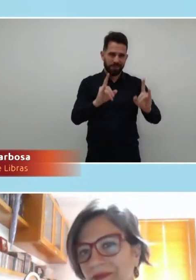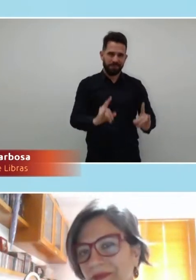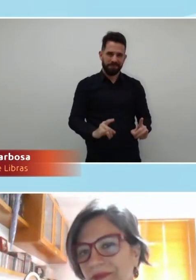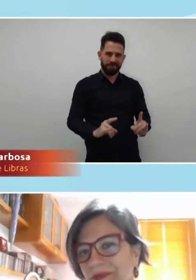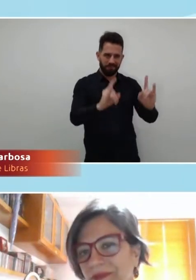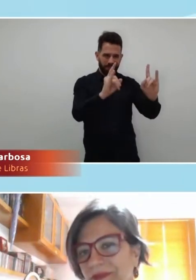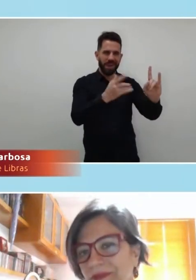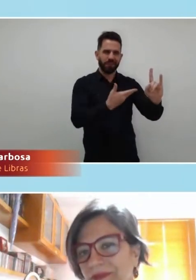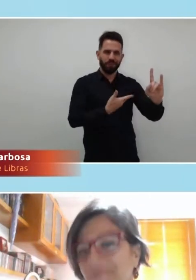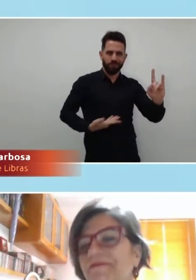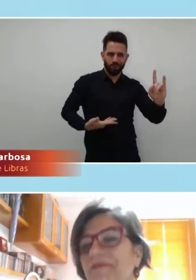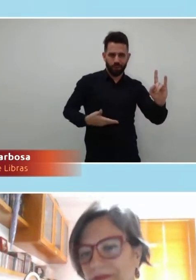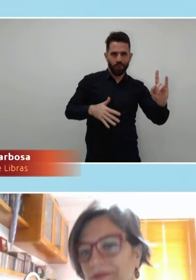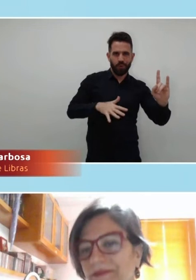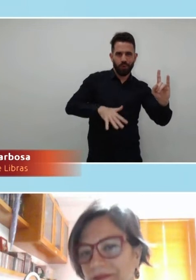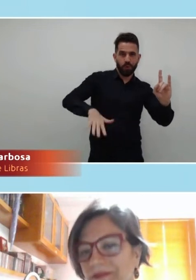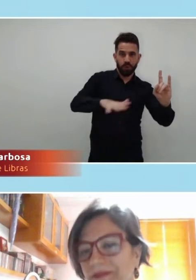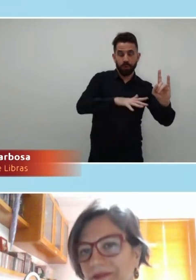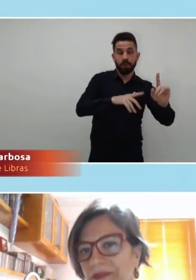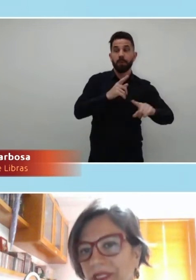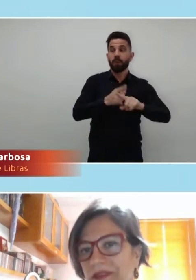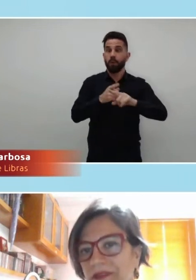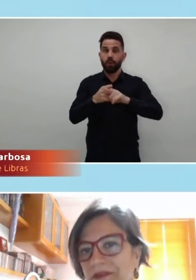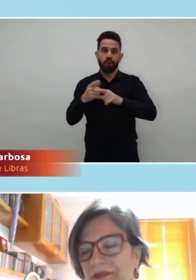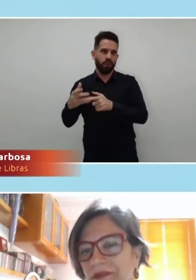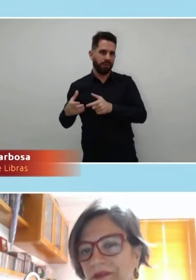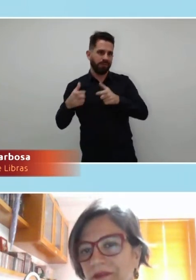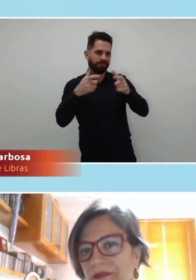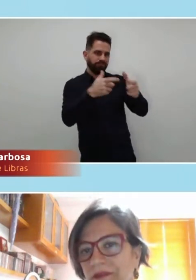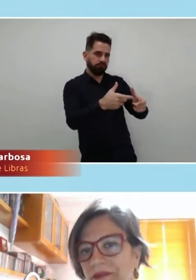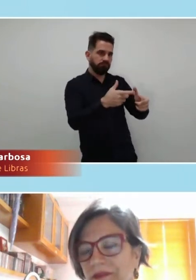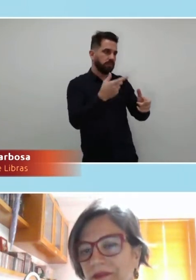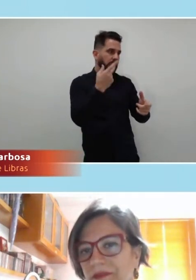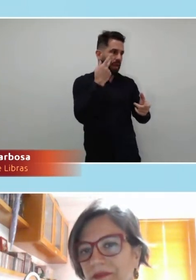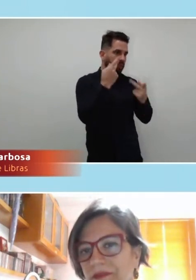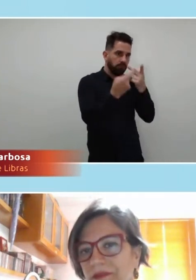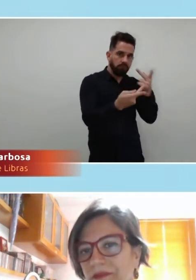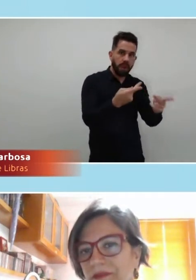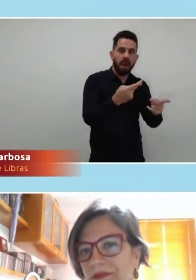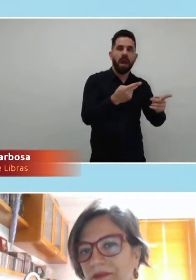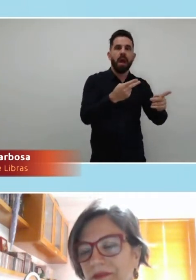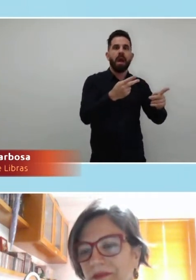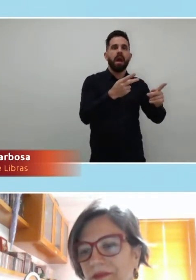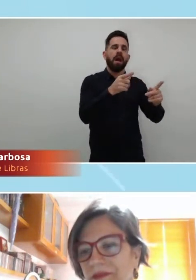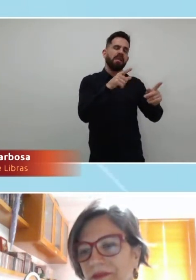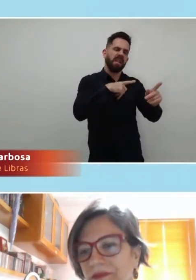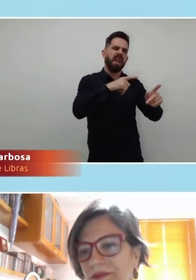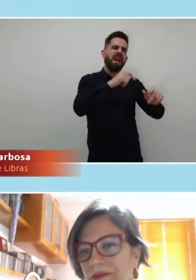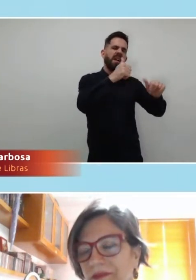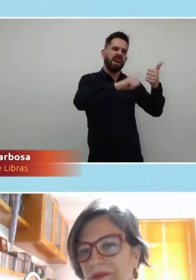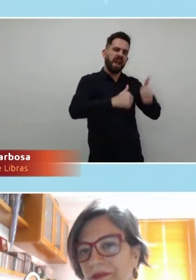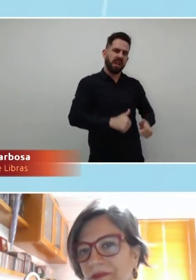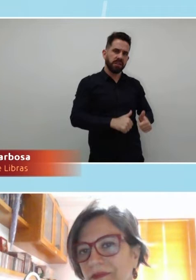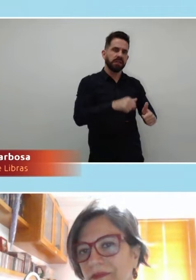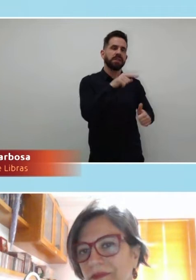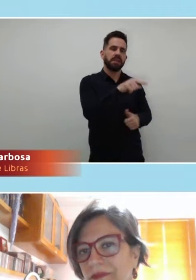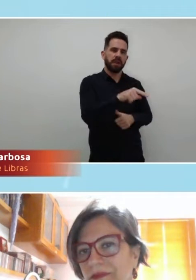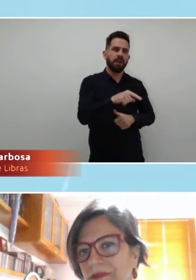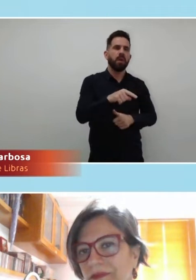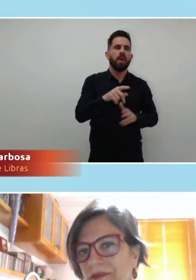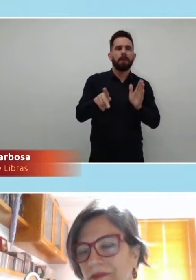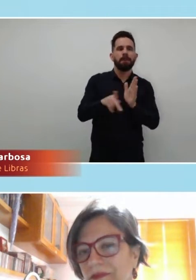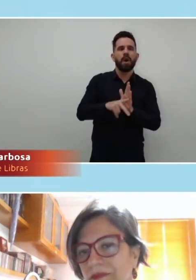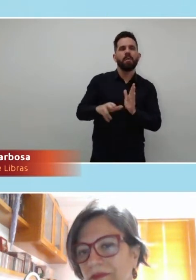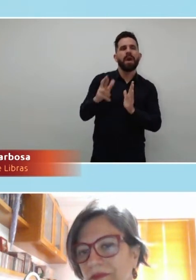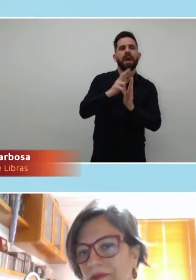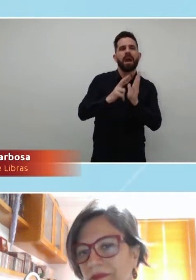público foi alvo, né, dessa avaliação, que está no relatório que vocês apresentaram no CAU. Queria que a senhora falasse um